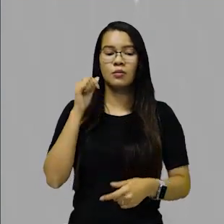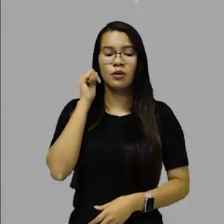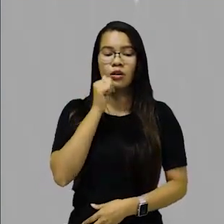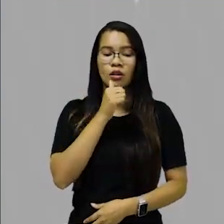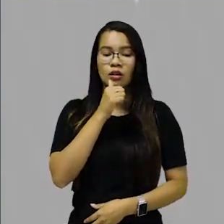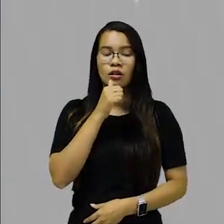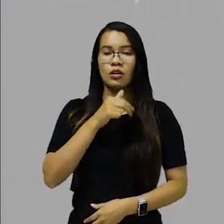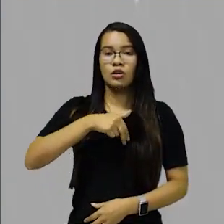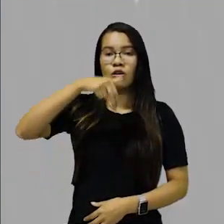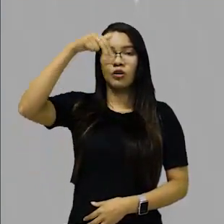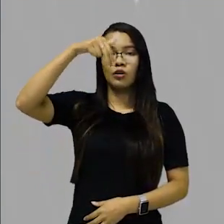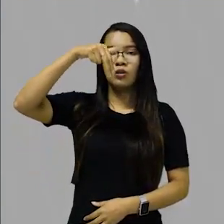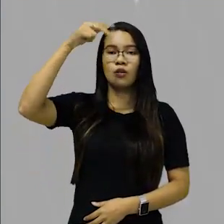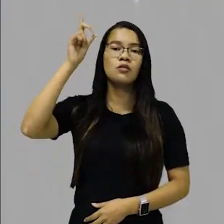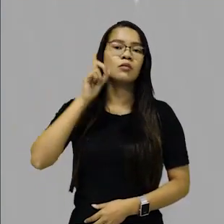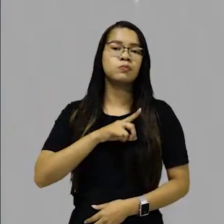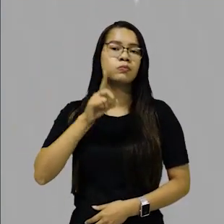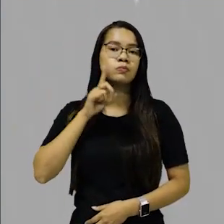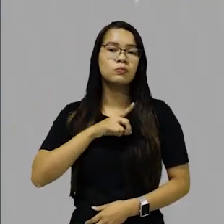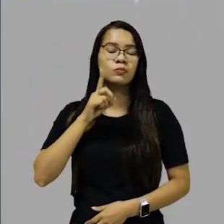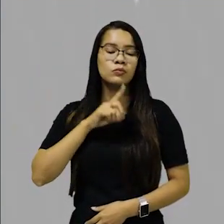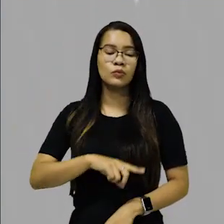até um filme muito bom